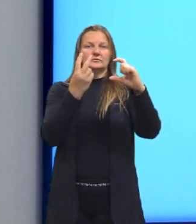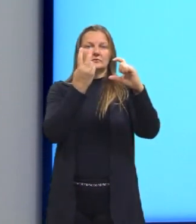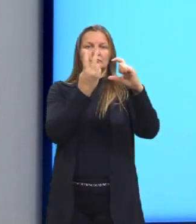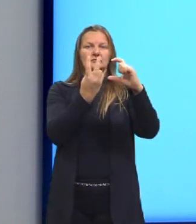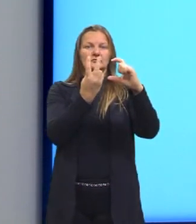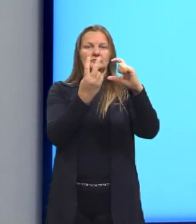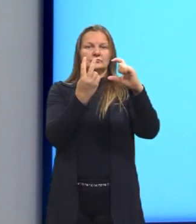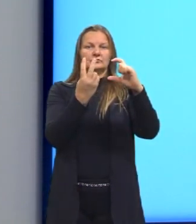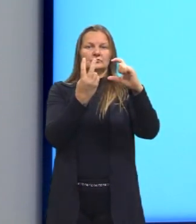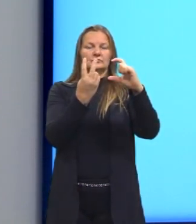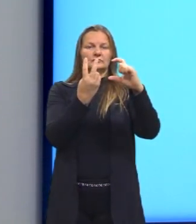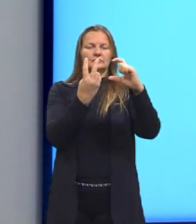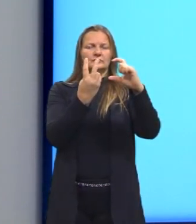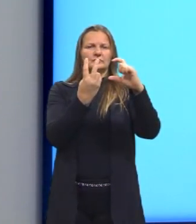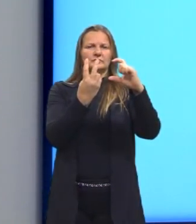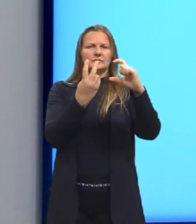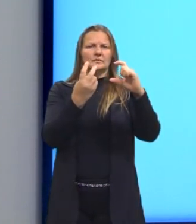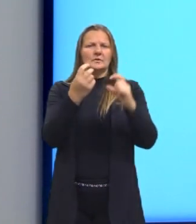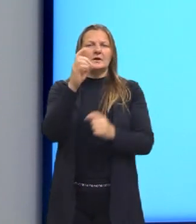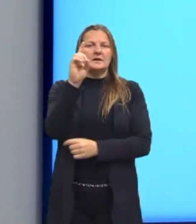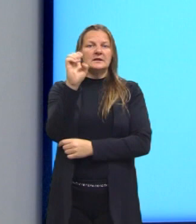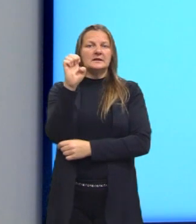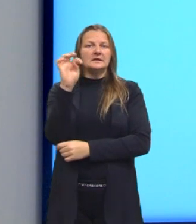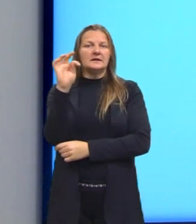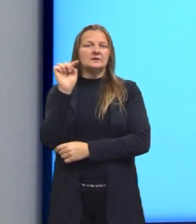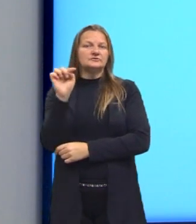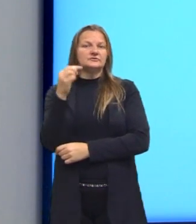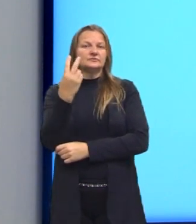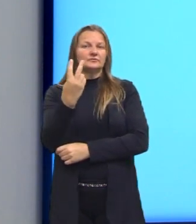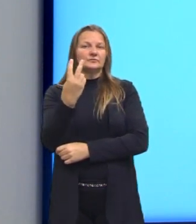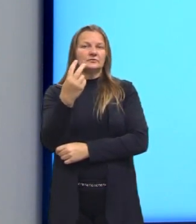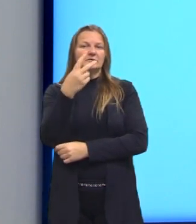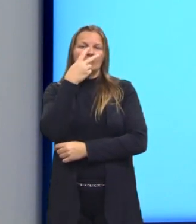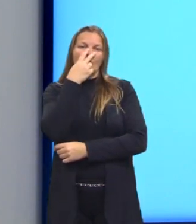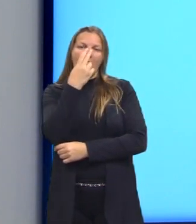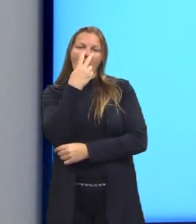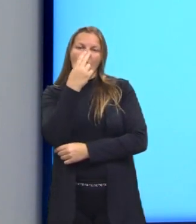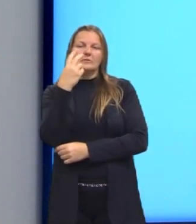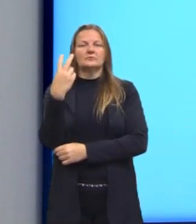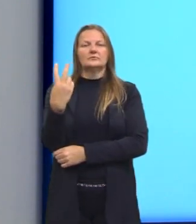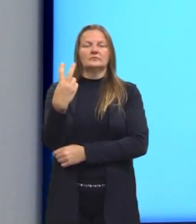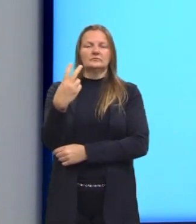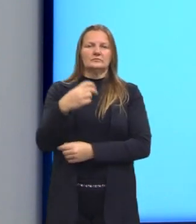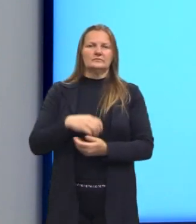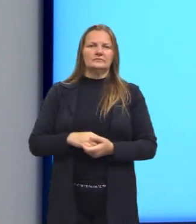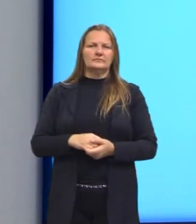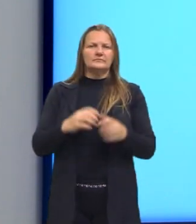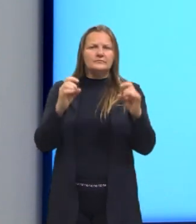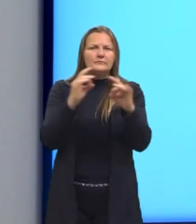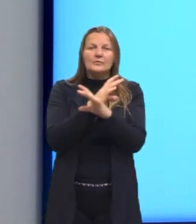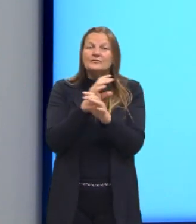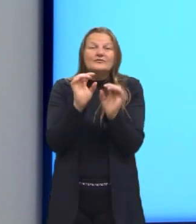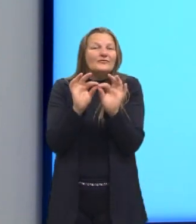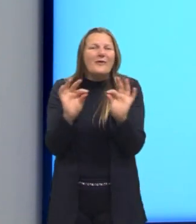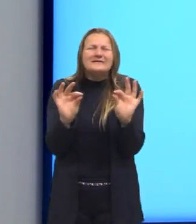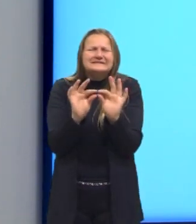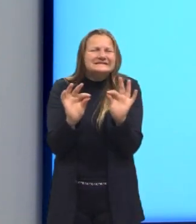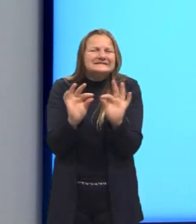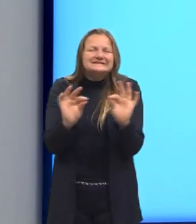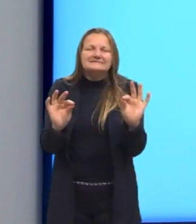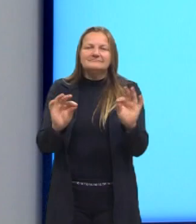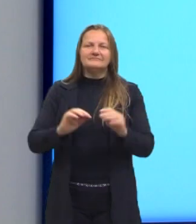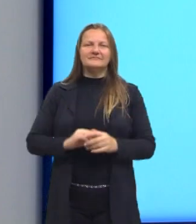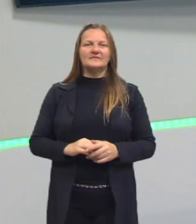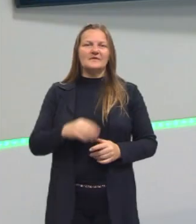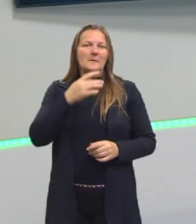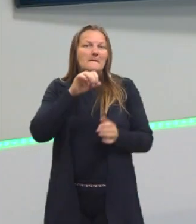Então, determinante de 2, né, ou determinante da matriz, é igual a 2. Pronto, só isso, né? Por isso que